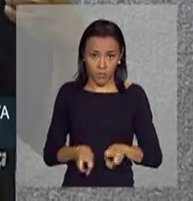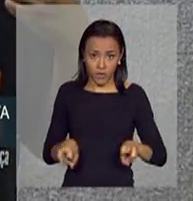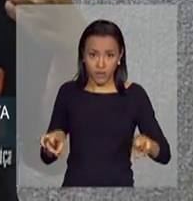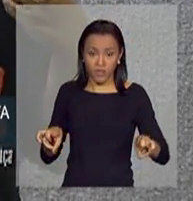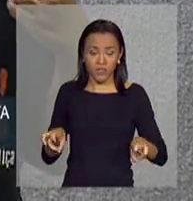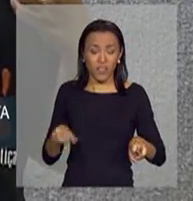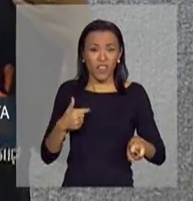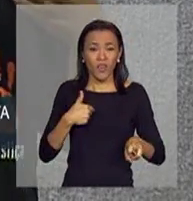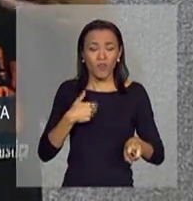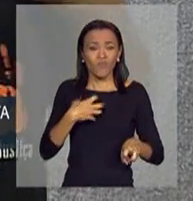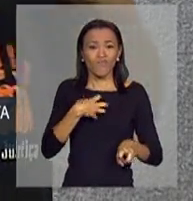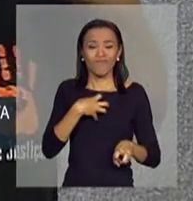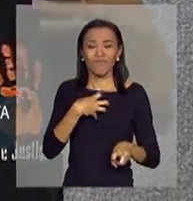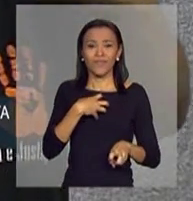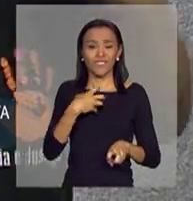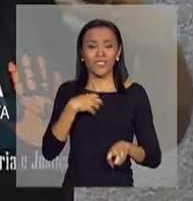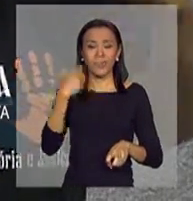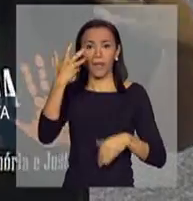não senti assim